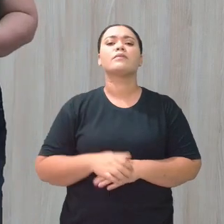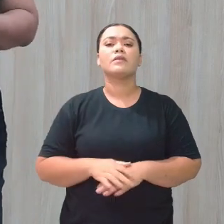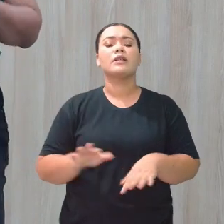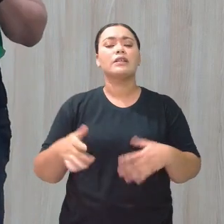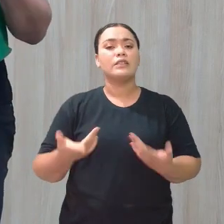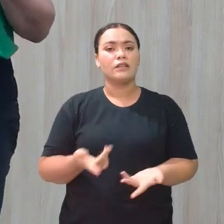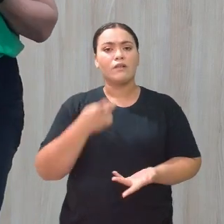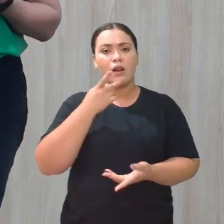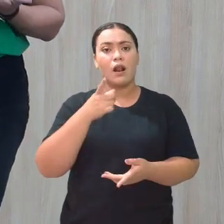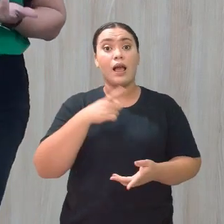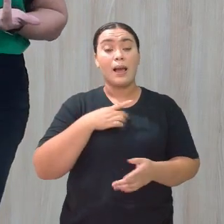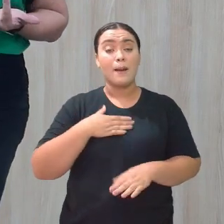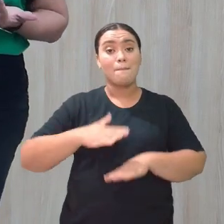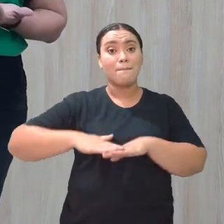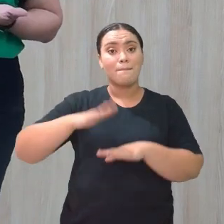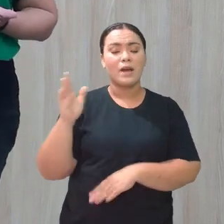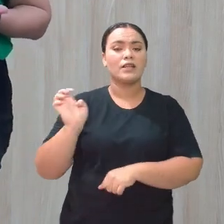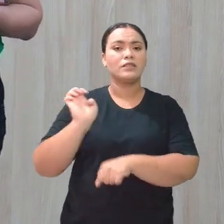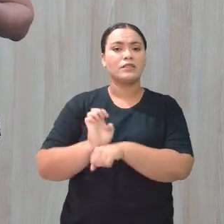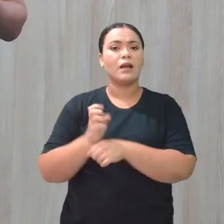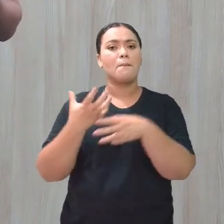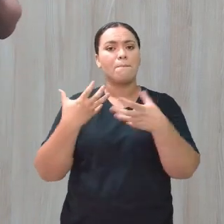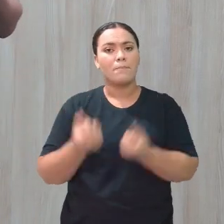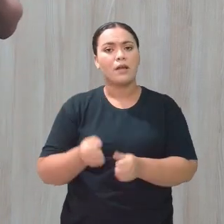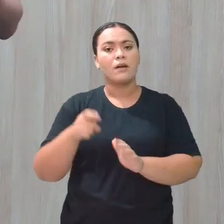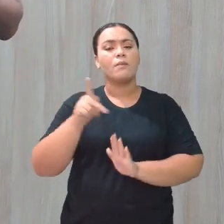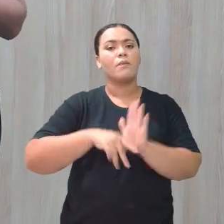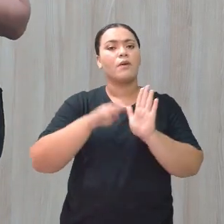ao programa, quanto mais estados aderirem ao programa,